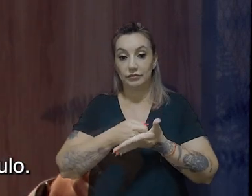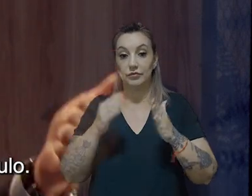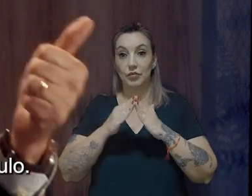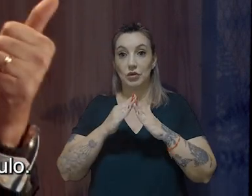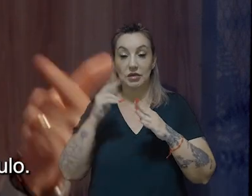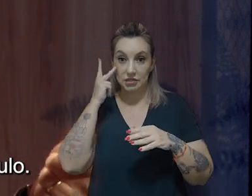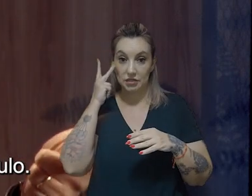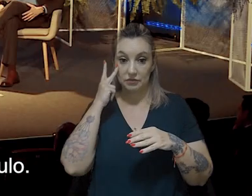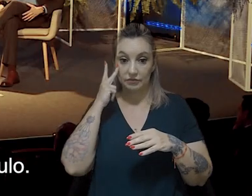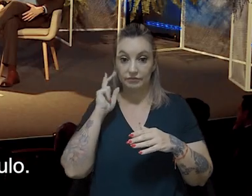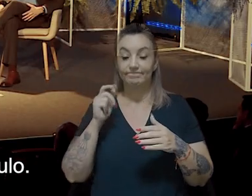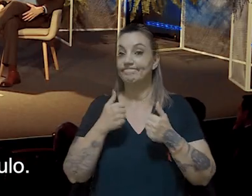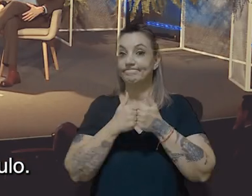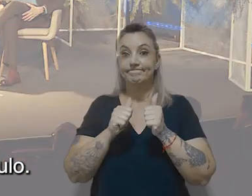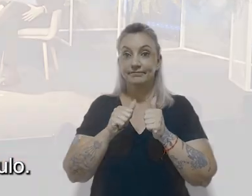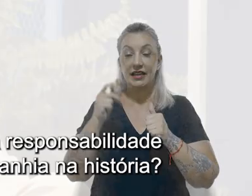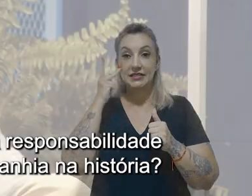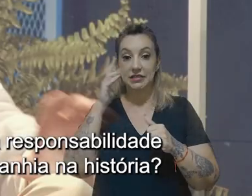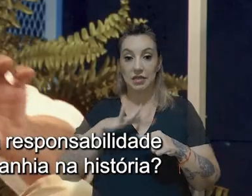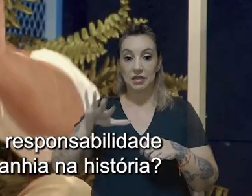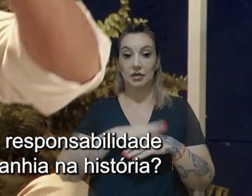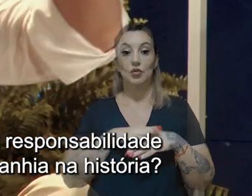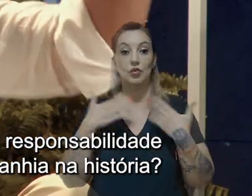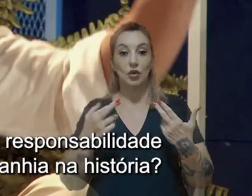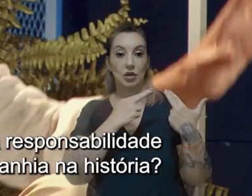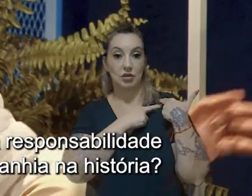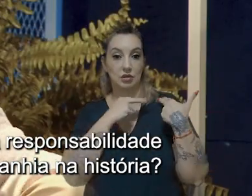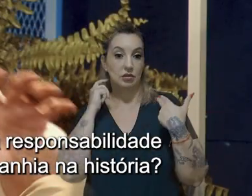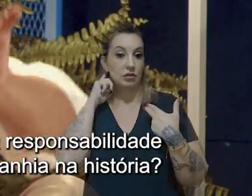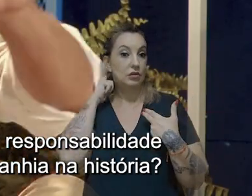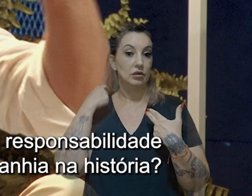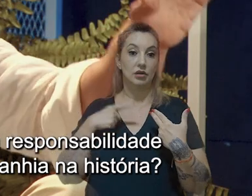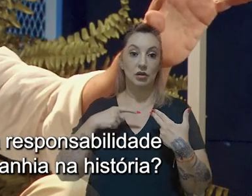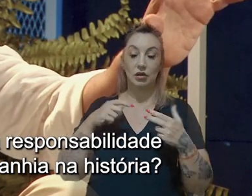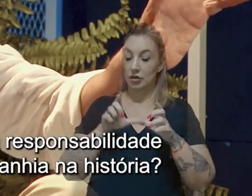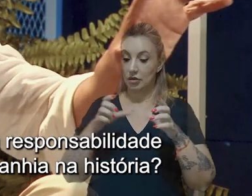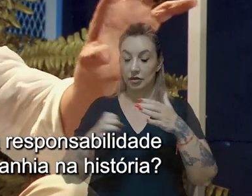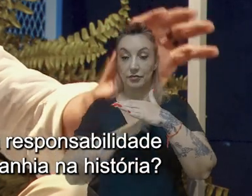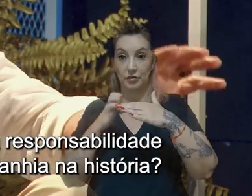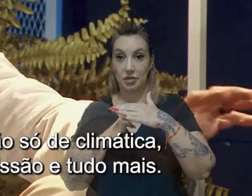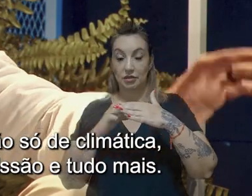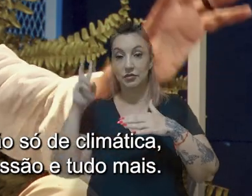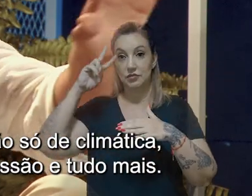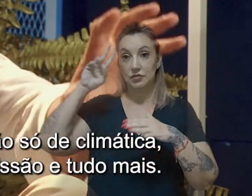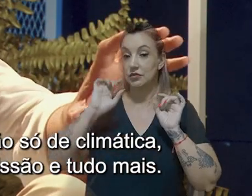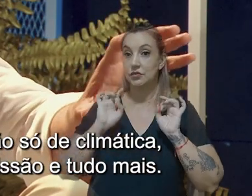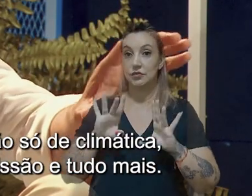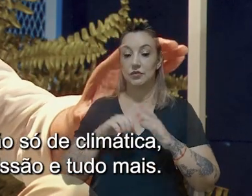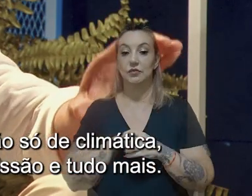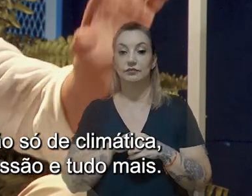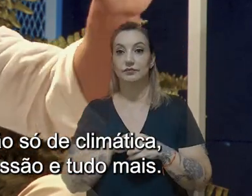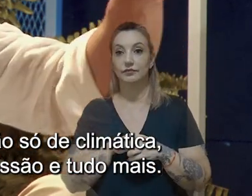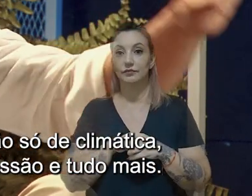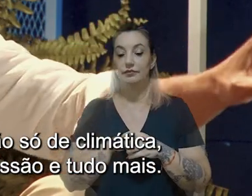morar em São Paulo e nem de me locomover para São Paulo qual a nossa responsabilidade como companhia na história não só de